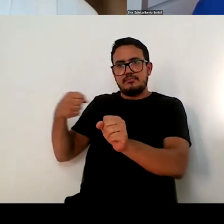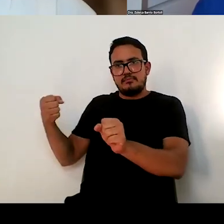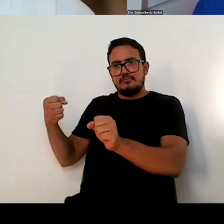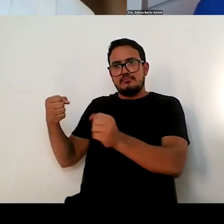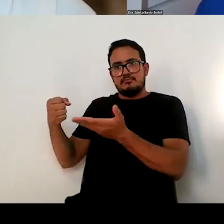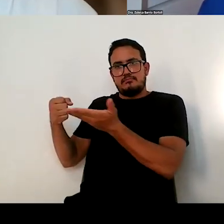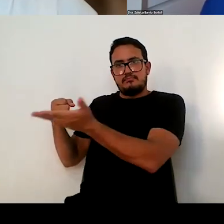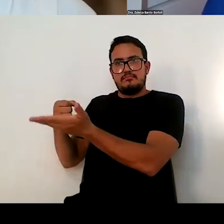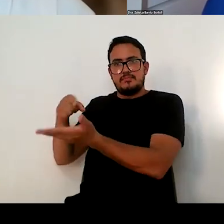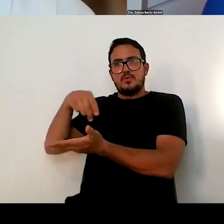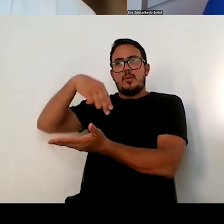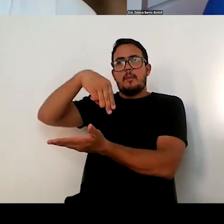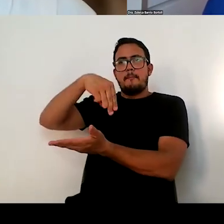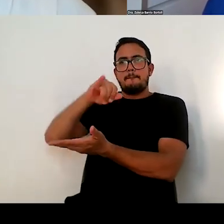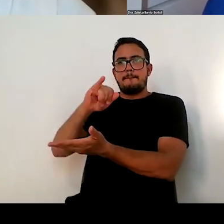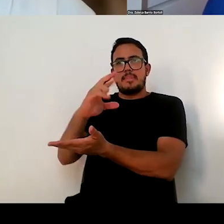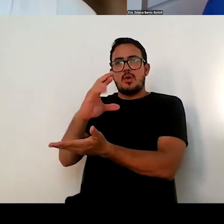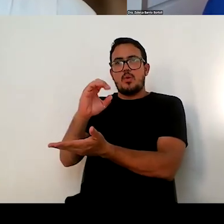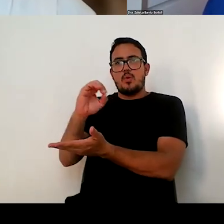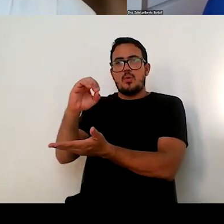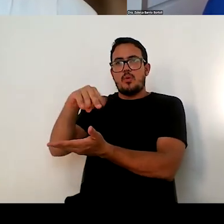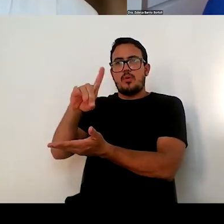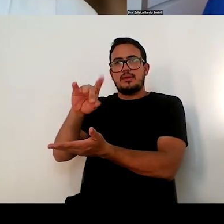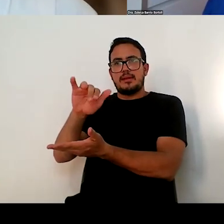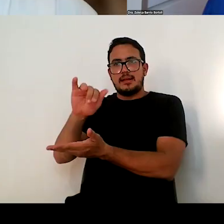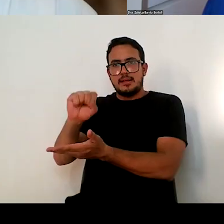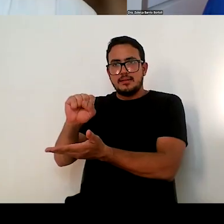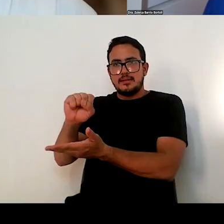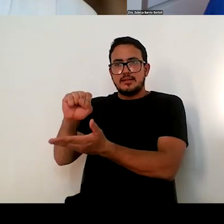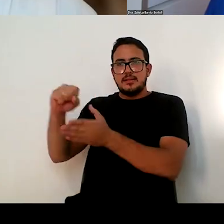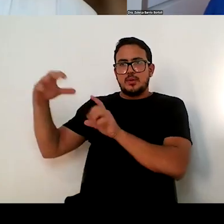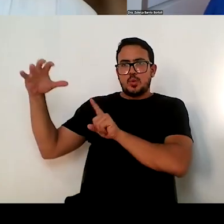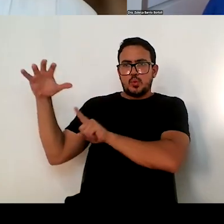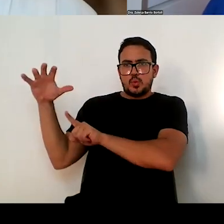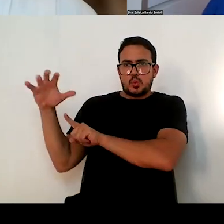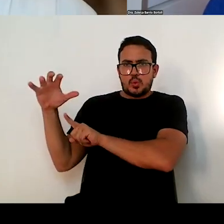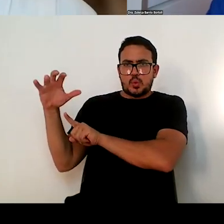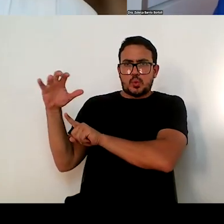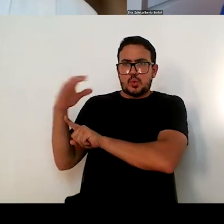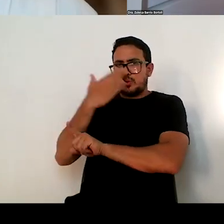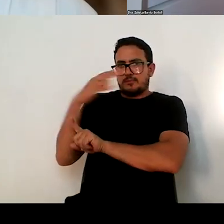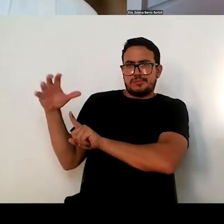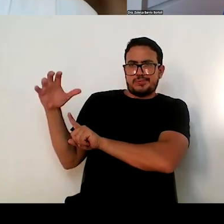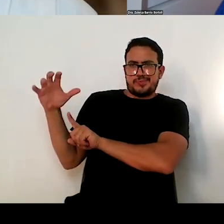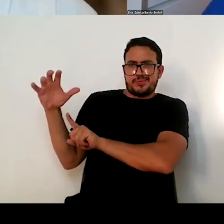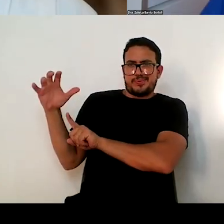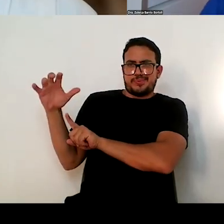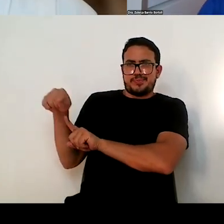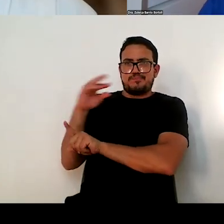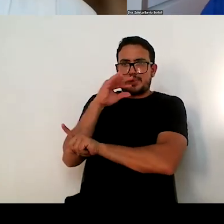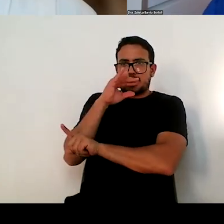aquele selamento da carne, que é hoje o que é mais recomendado mesmo. Você só sela, não deixa ela muito tempo em